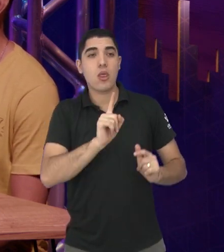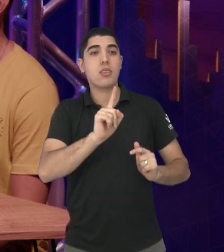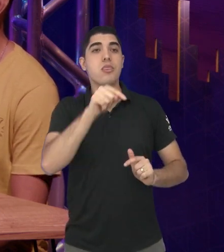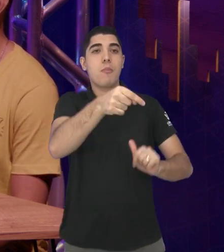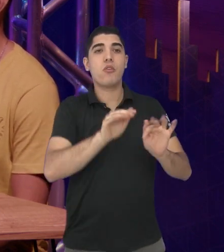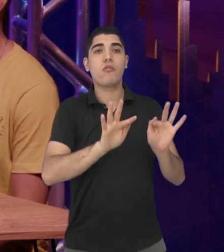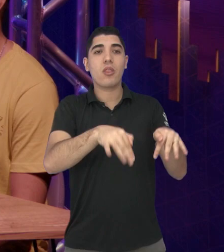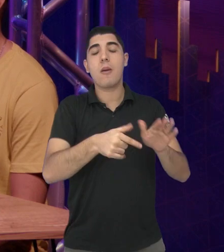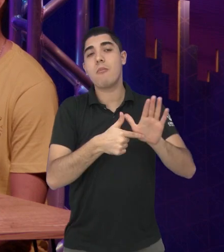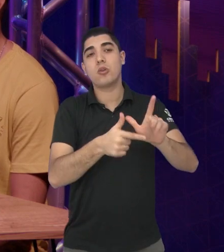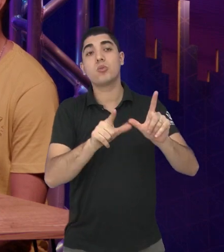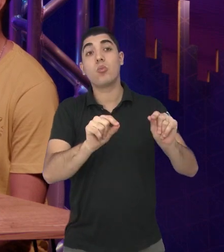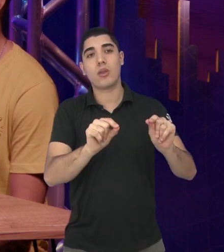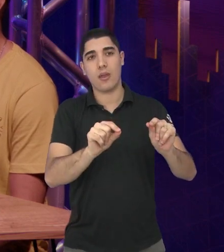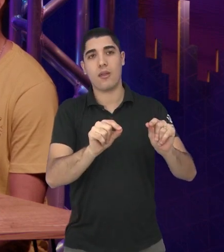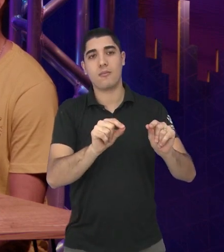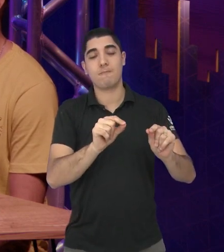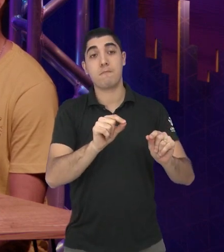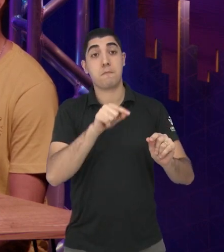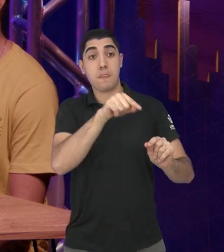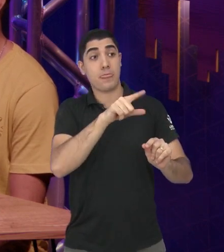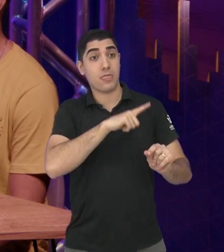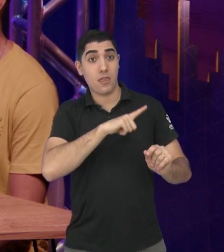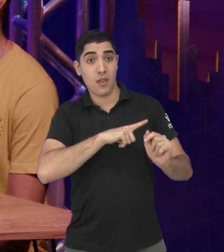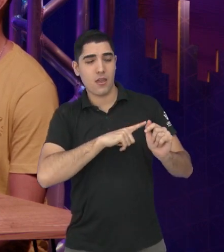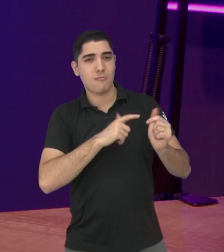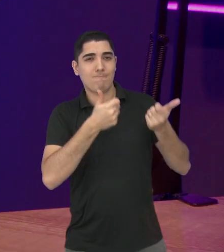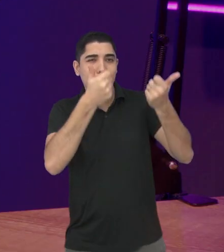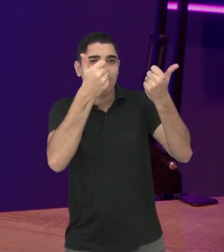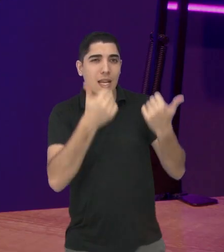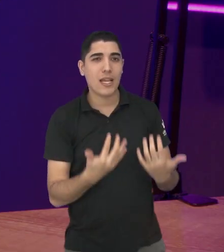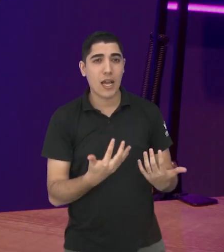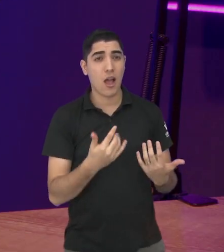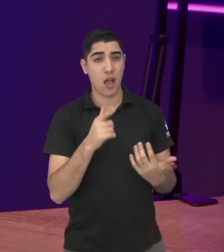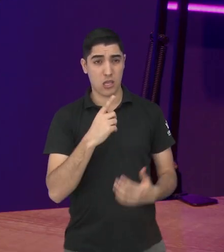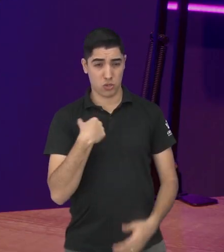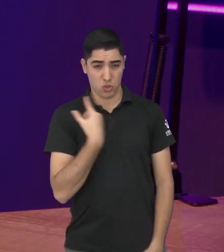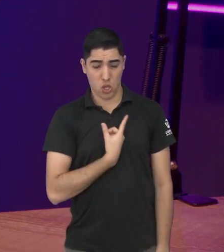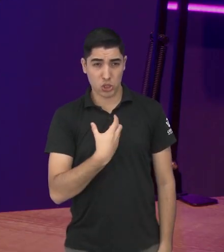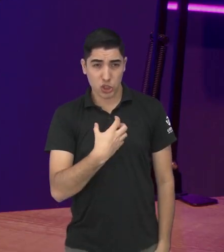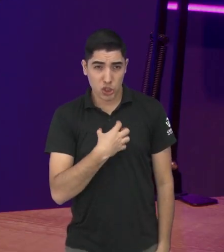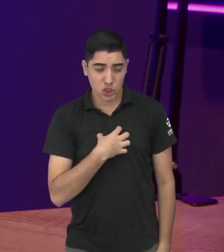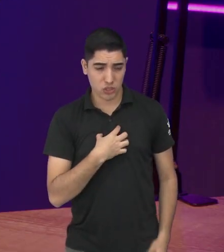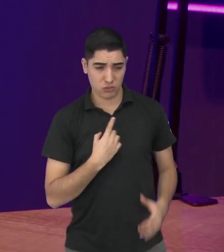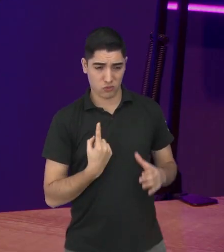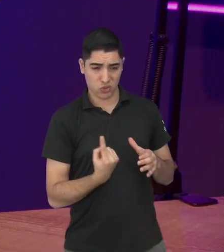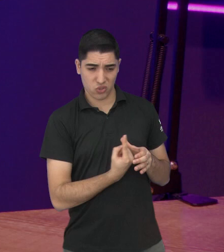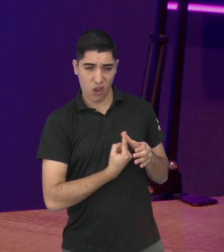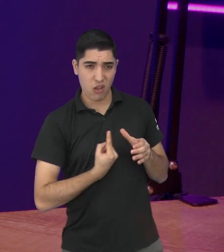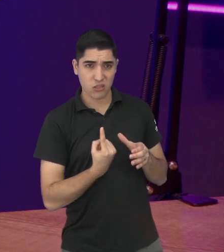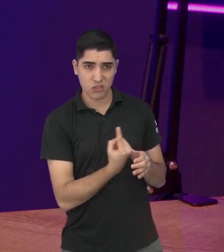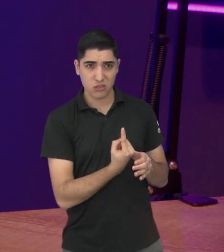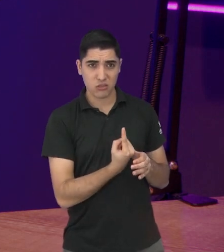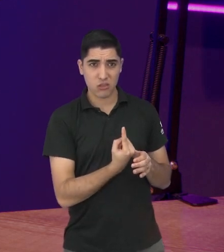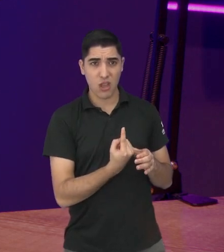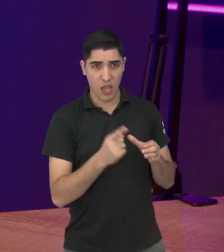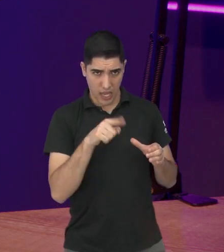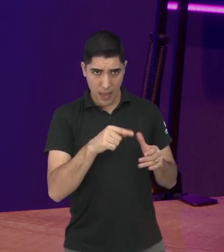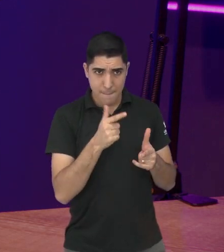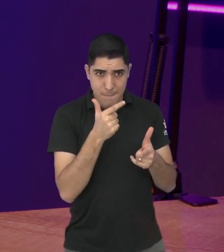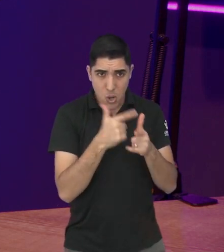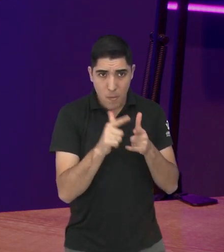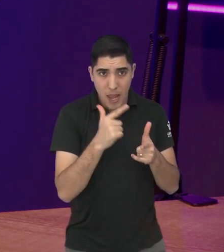sempre no final é que a questão da solidão, ela não deve ser enfrentada, acho que, como um